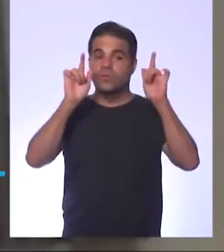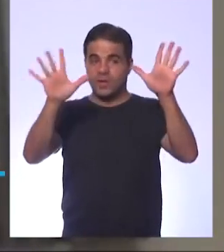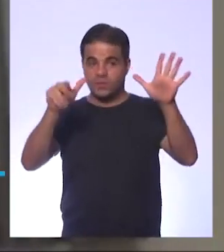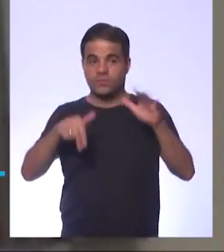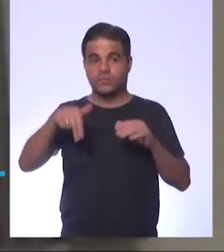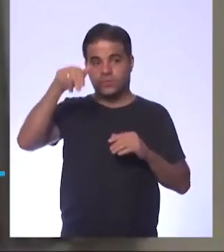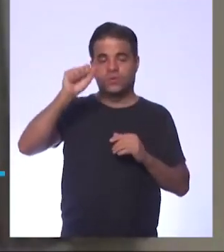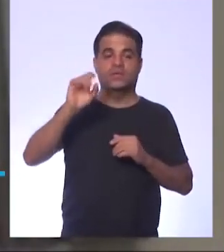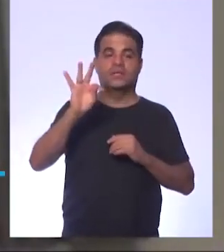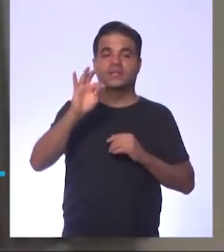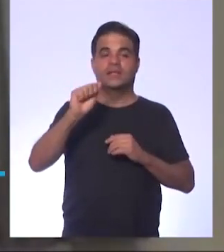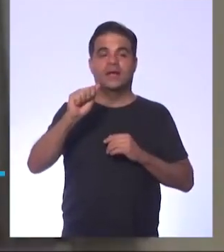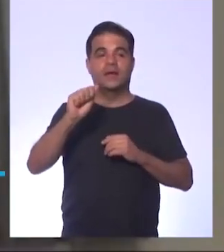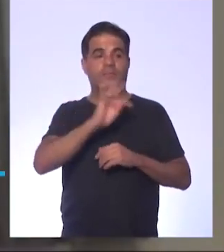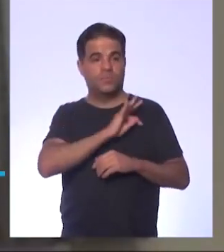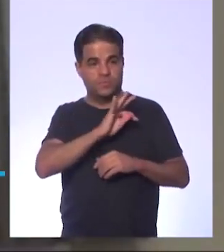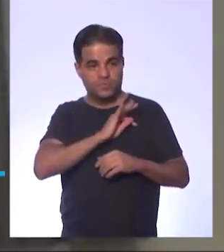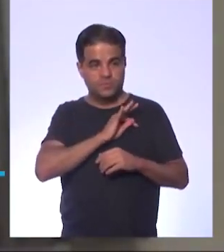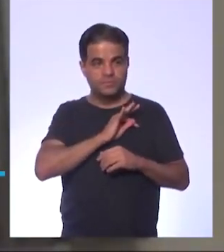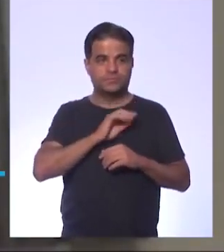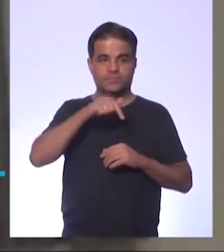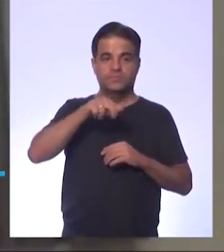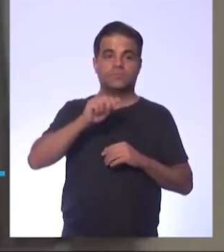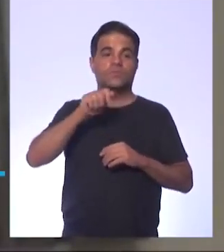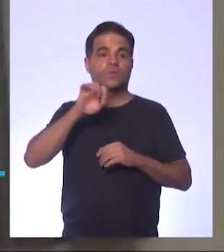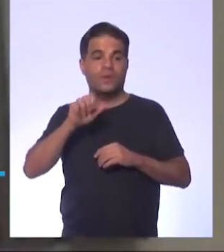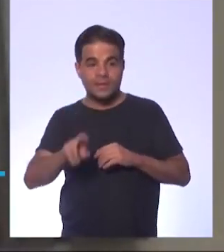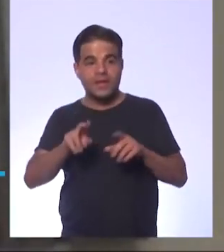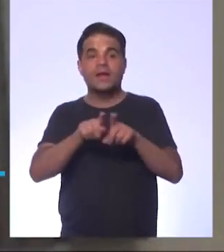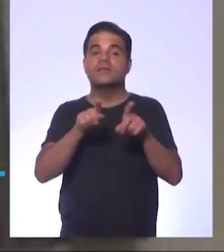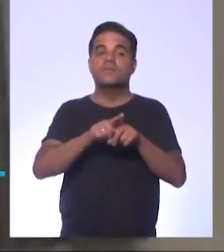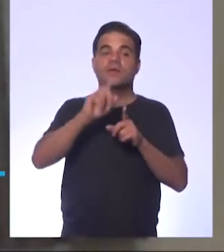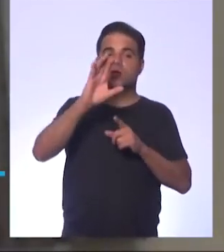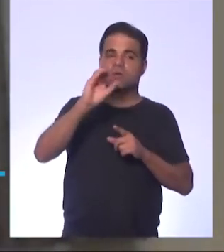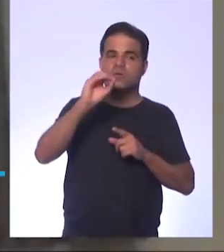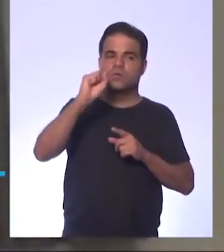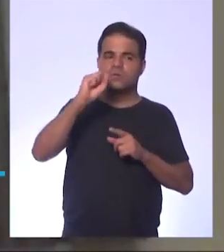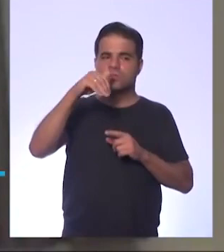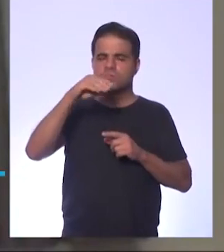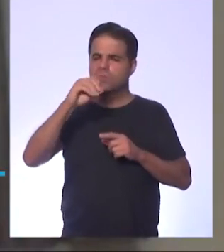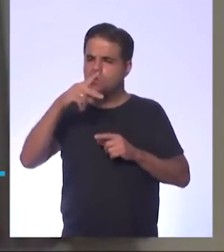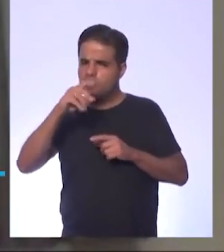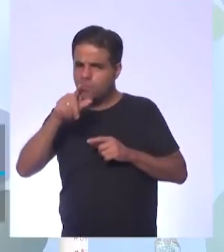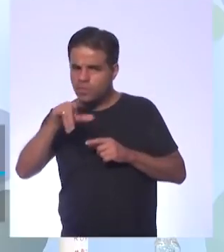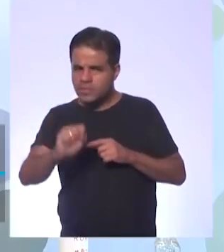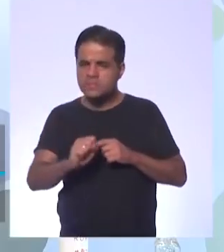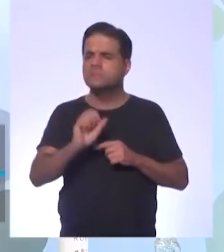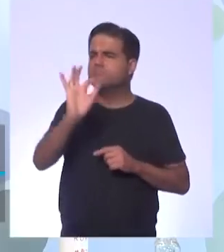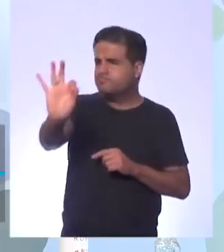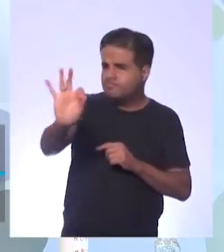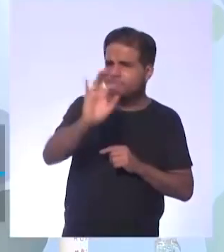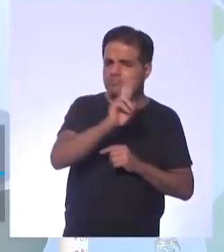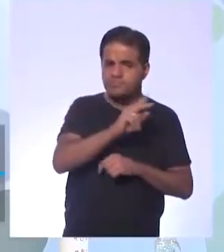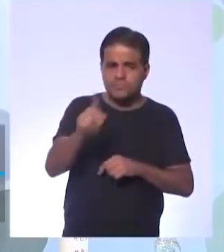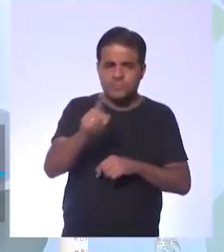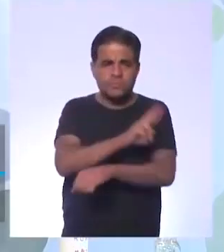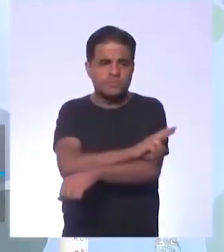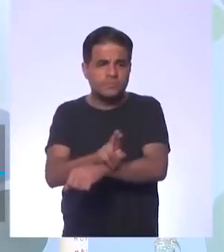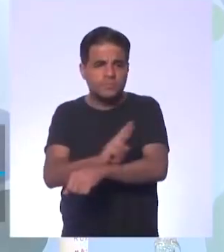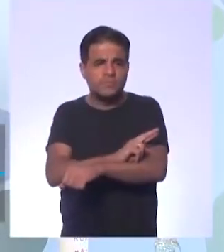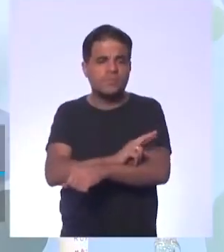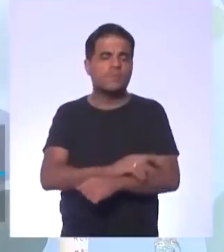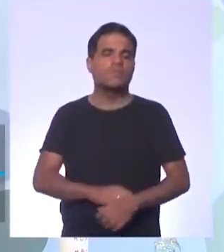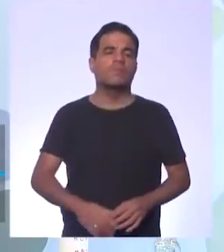Norte, Taboão da Serra, Quatá e Cosmópolis. É isso mesmo, professora Roberta? É, então venham aqui comigo, ó. Vamos